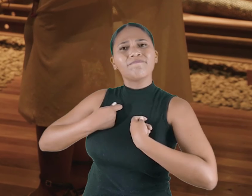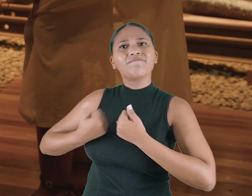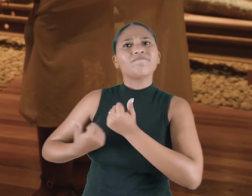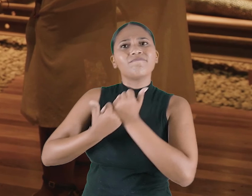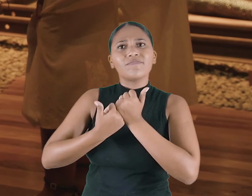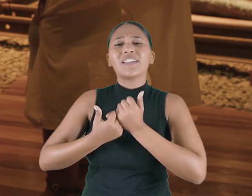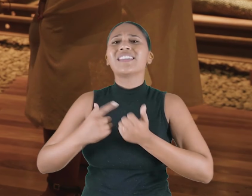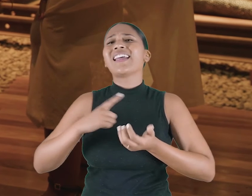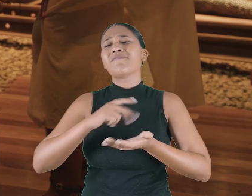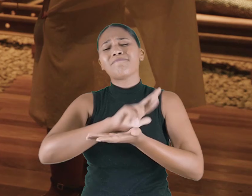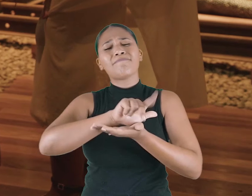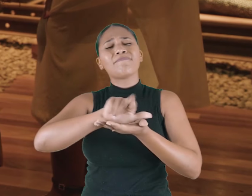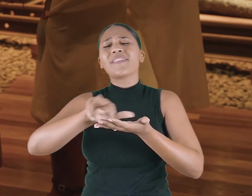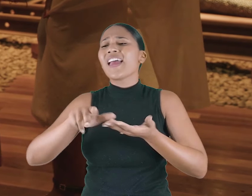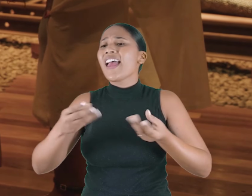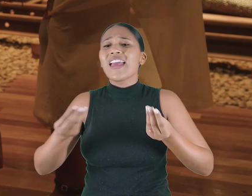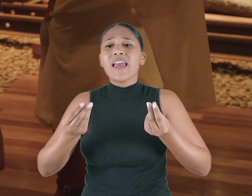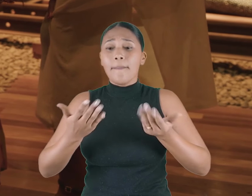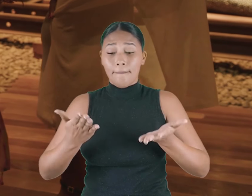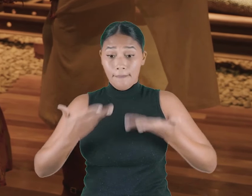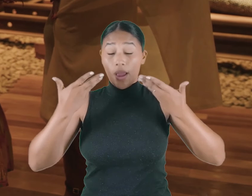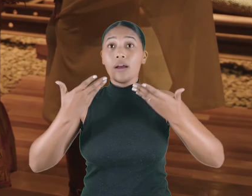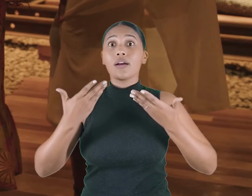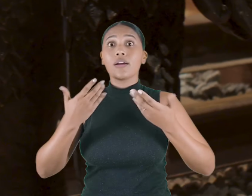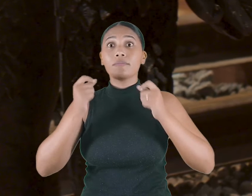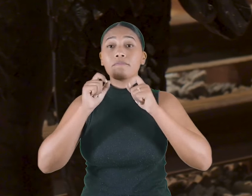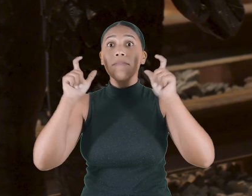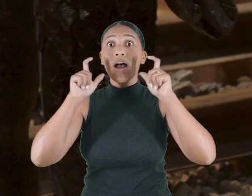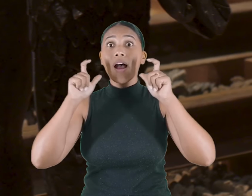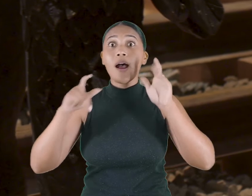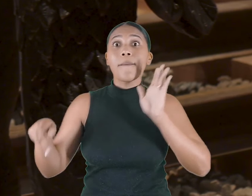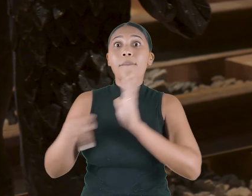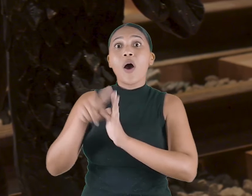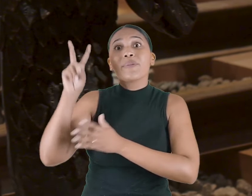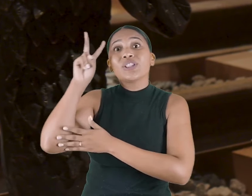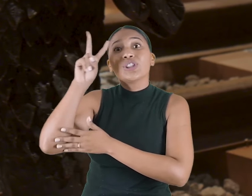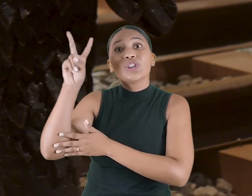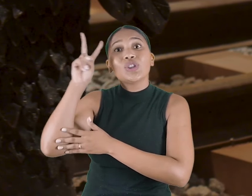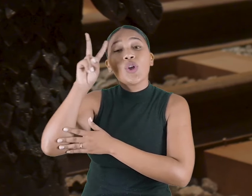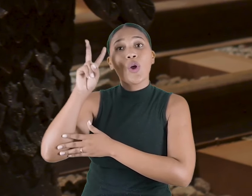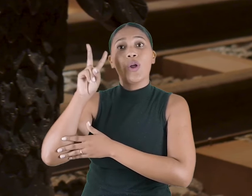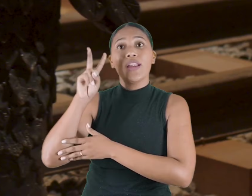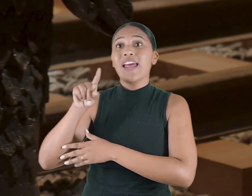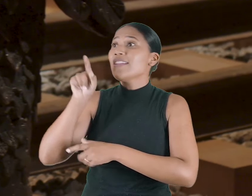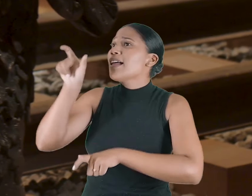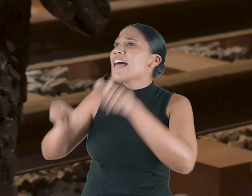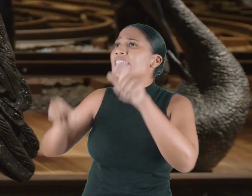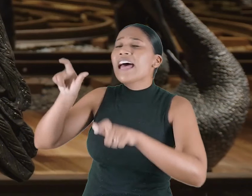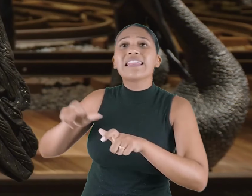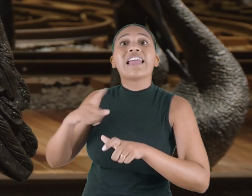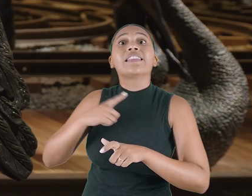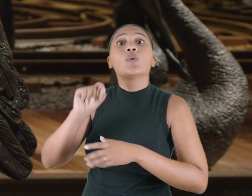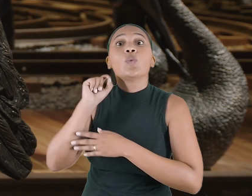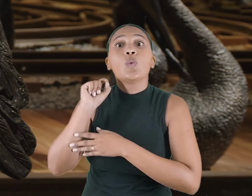no Awon Shobe, onde começa a aparecer dentro dos Itãs as histórias das Yamis Ajés e desse poder feminino,